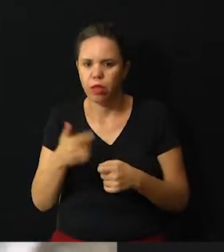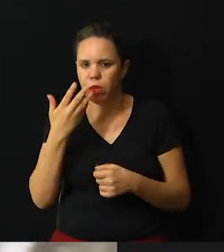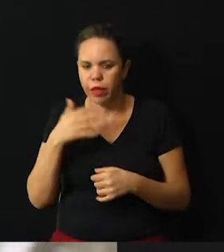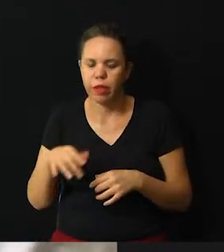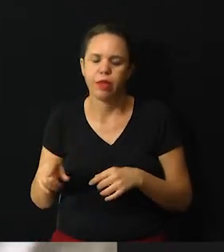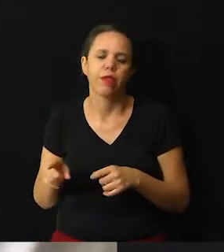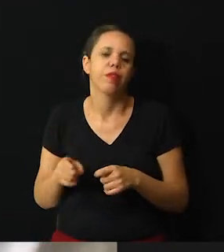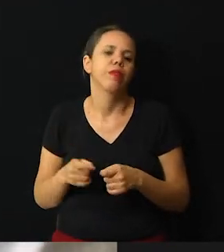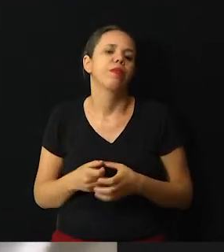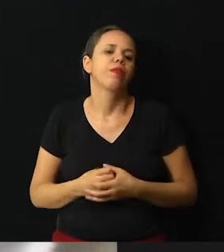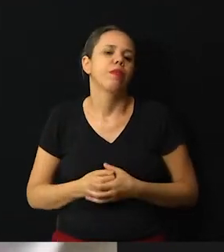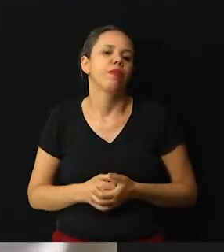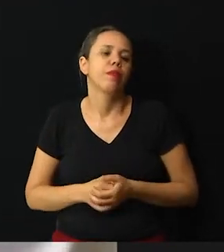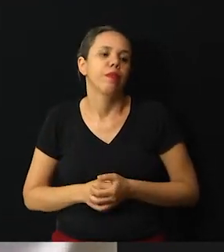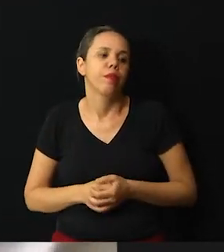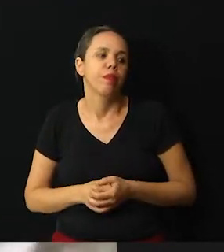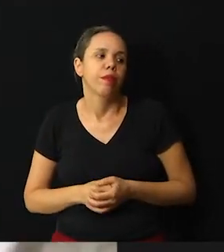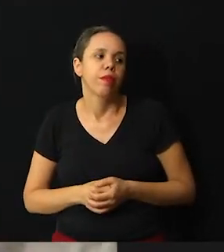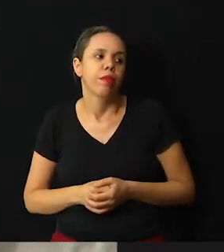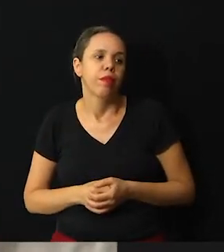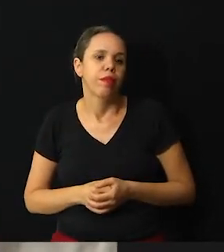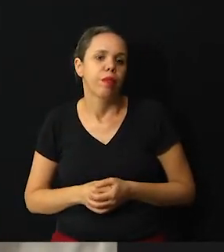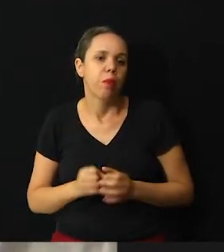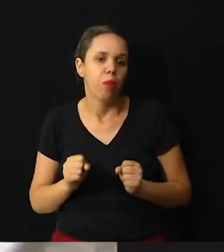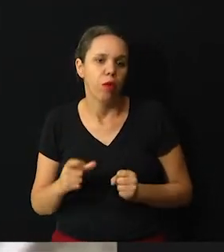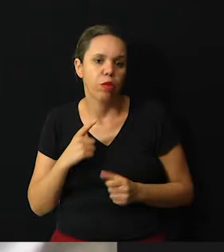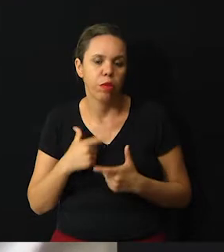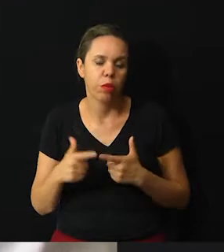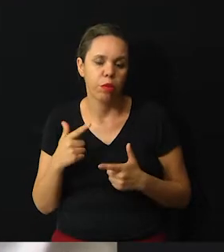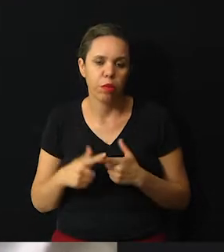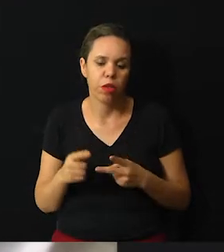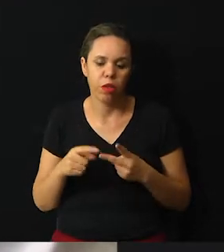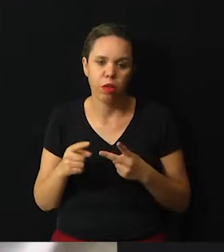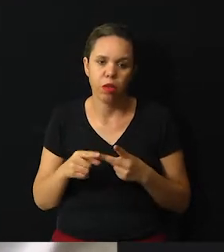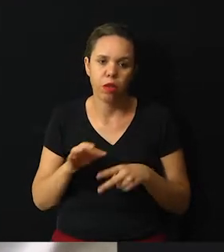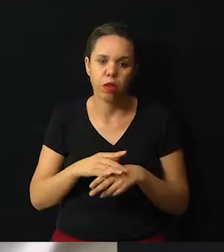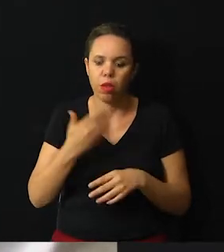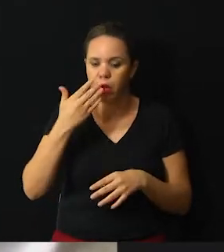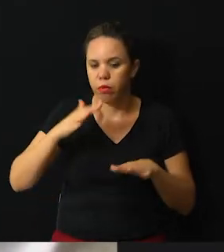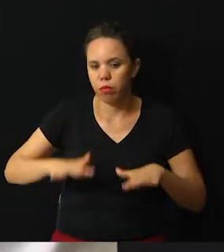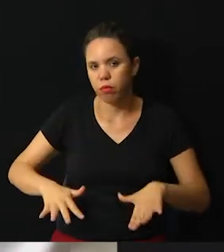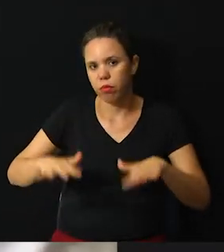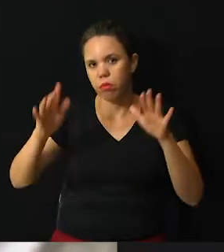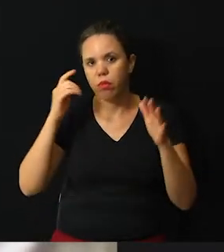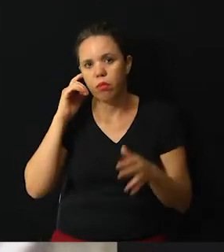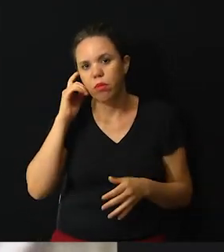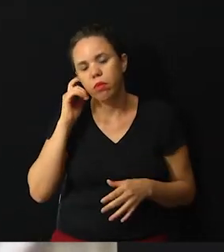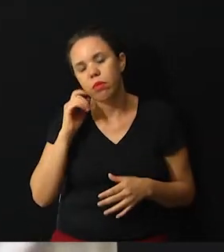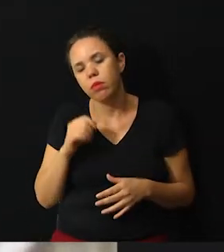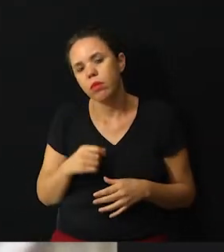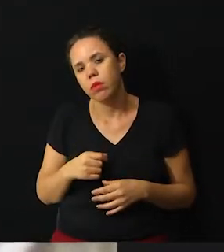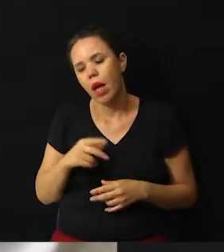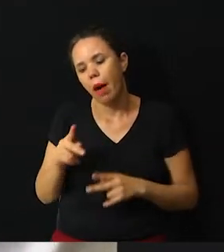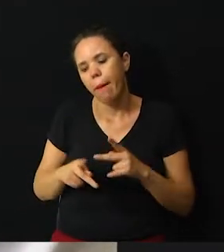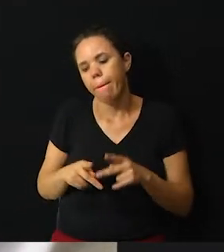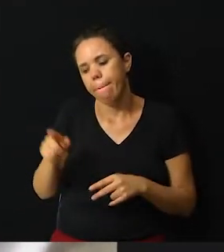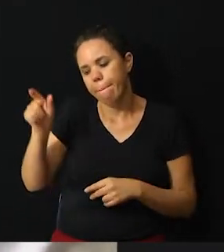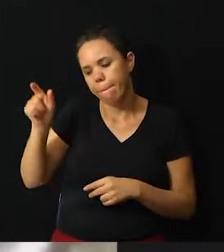reumáticas infantil e infanto juvenil, né? Então, você pode ter reumatologia na infância. Na verdade, não é com essa idade, não. O